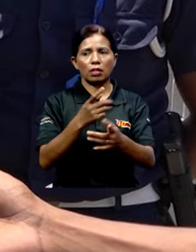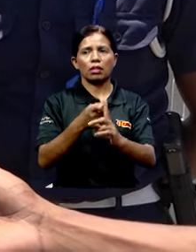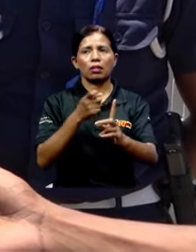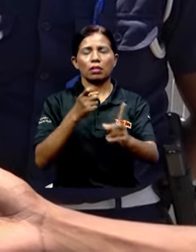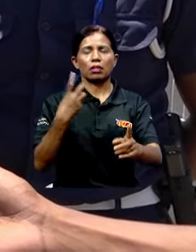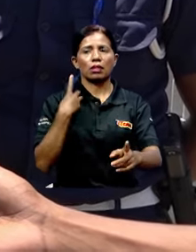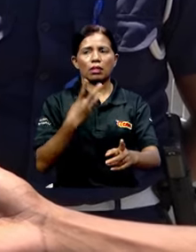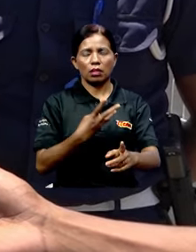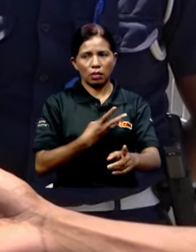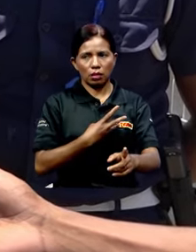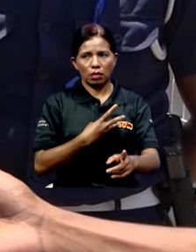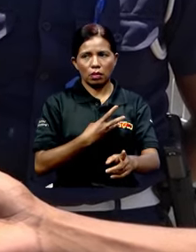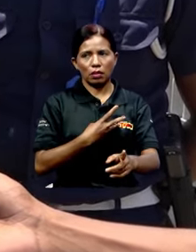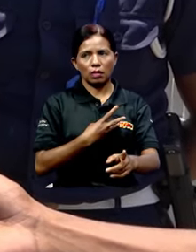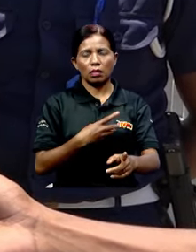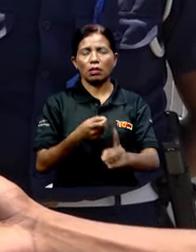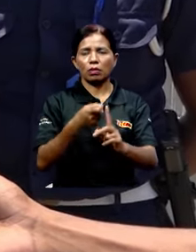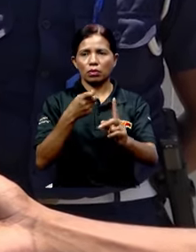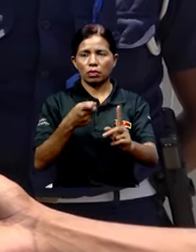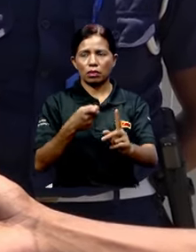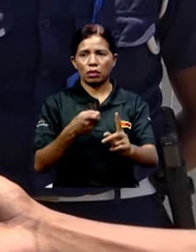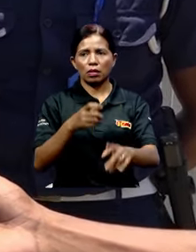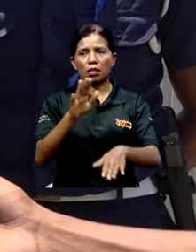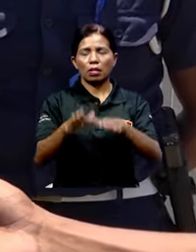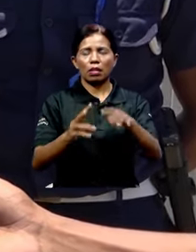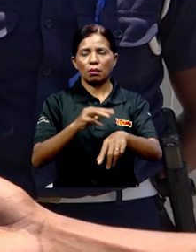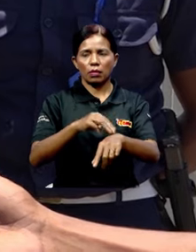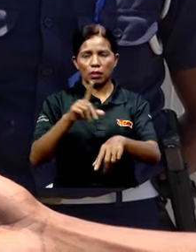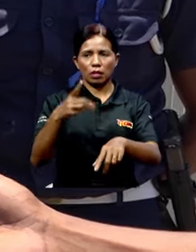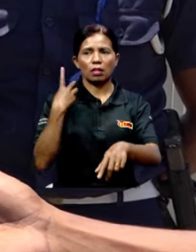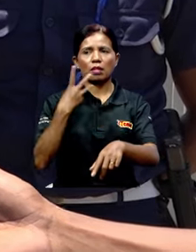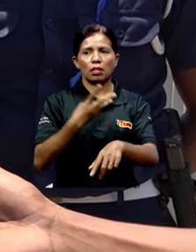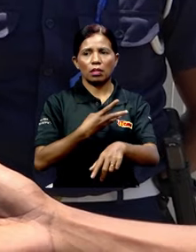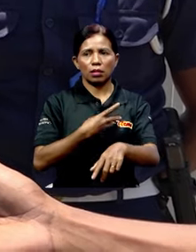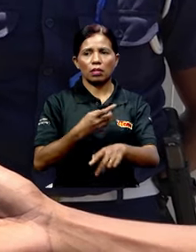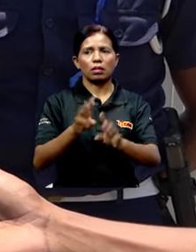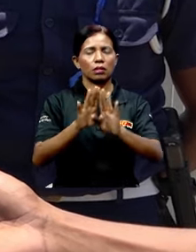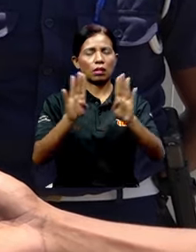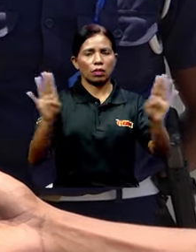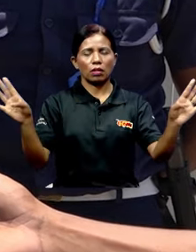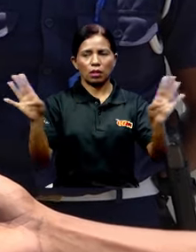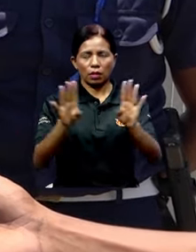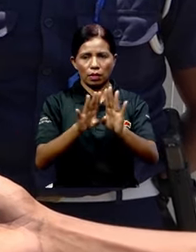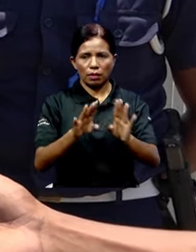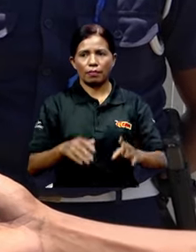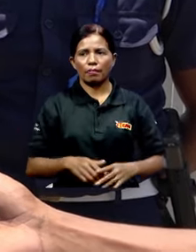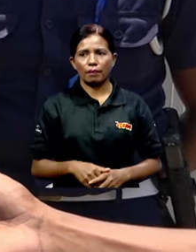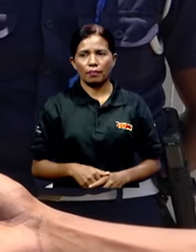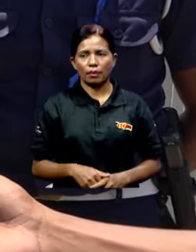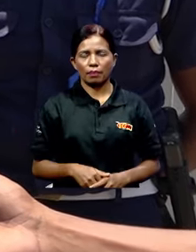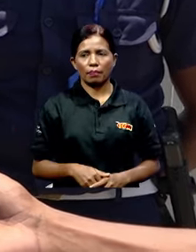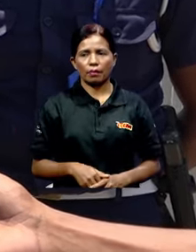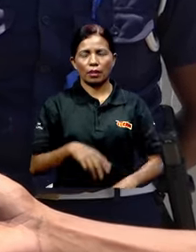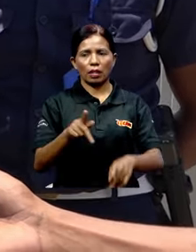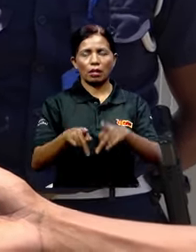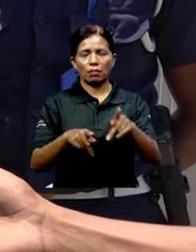ne bema kami kuliah la. Usi parte da la usi motel mai am si sistema usi transit tung loketaka. Kona itenia